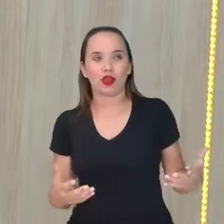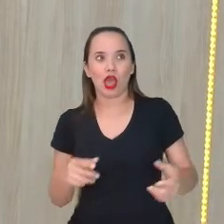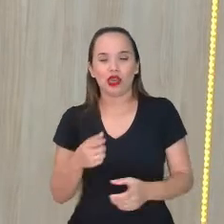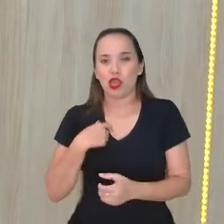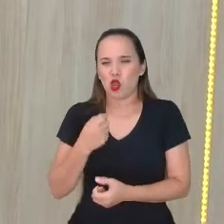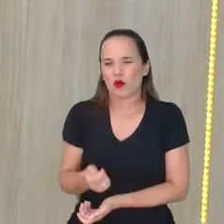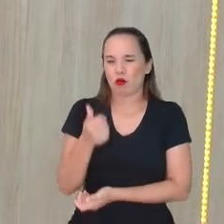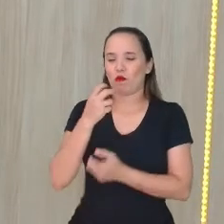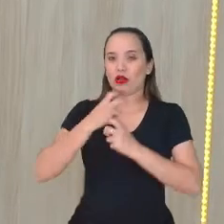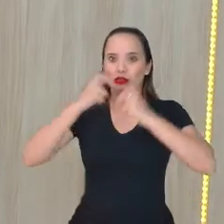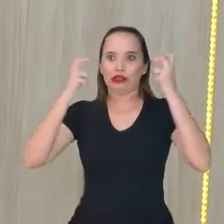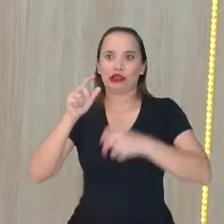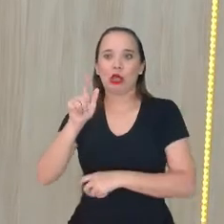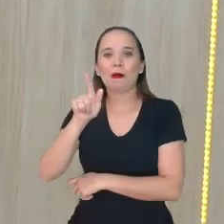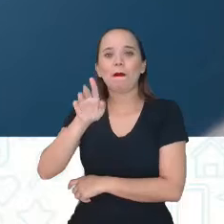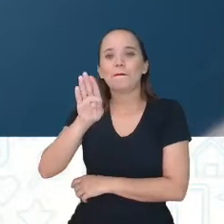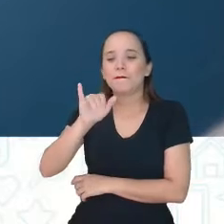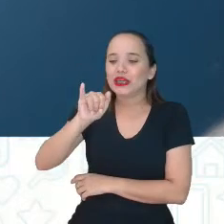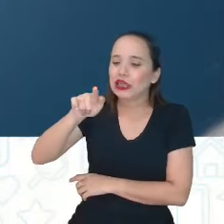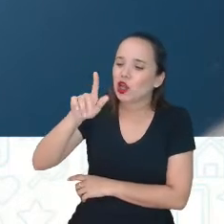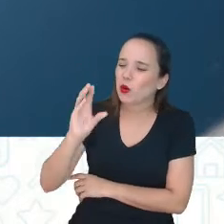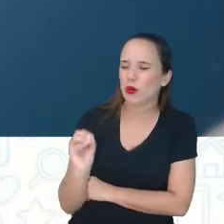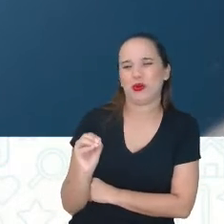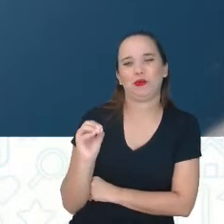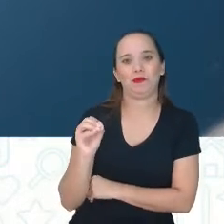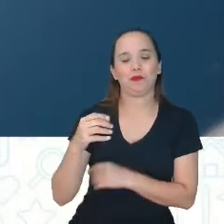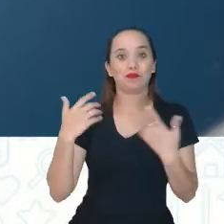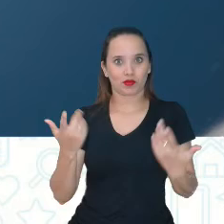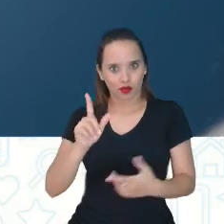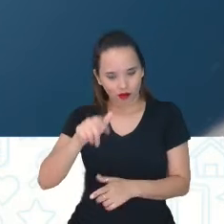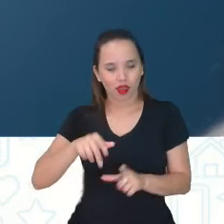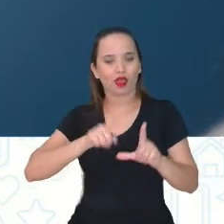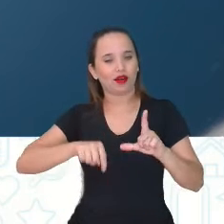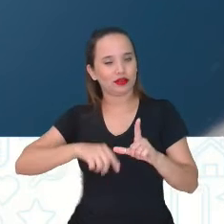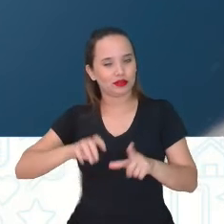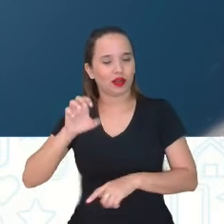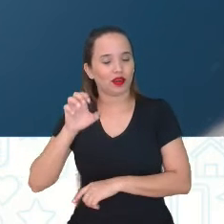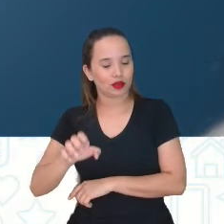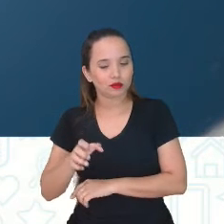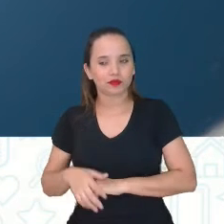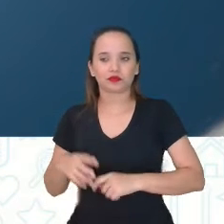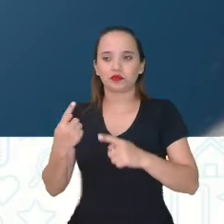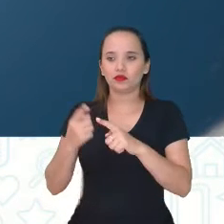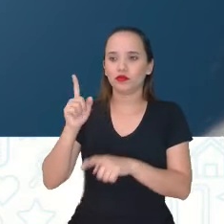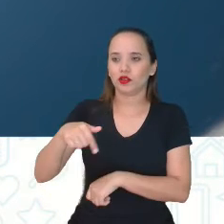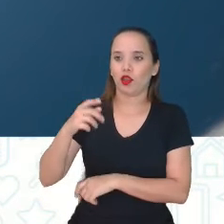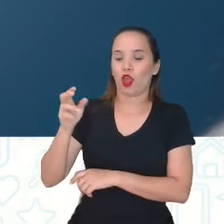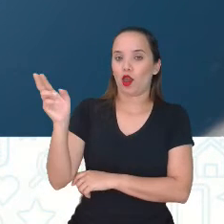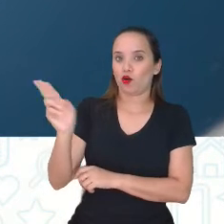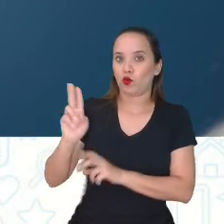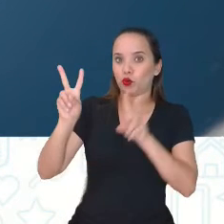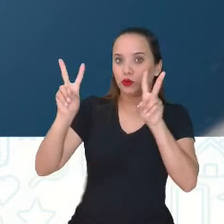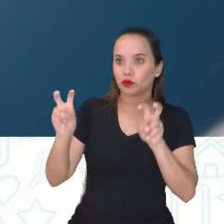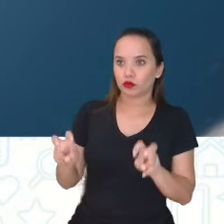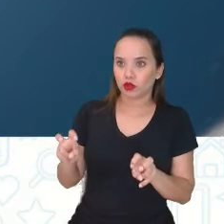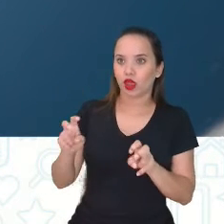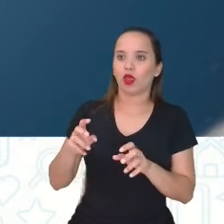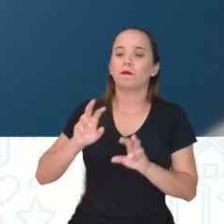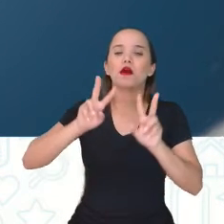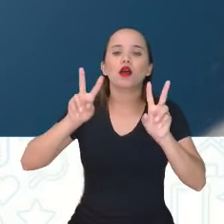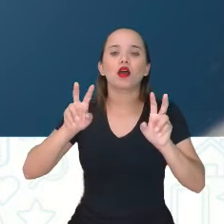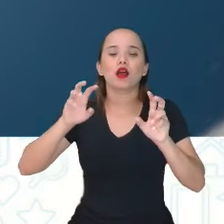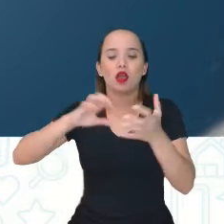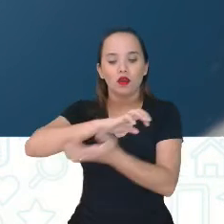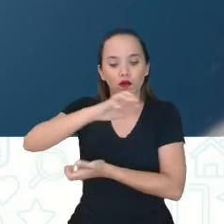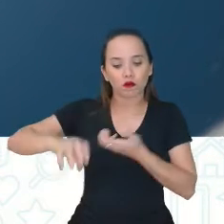Eita, vamos ver lá? Olha aí a letra E, né? Então, esse termo aí, Revolução Verde, vem aí